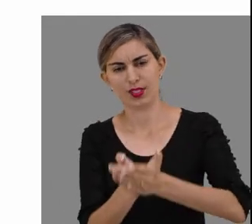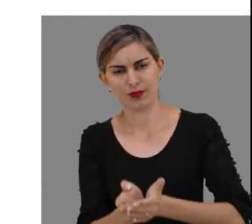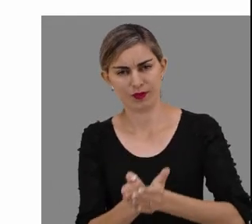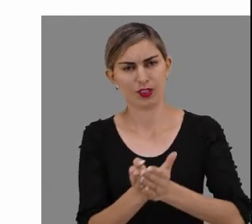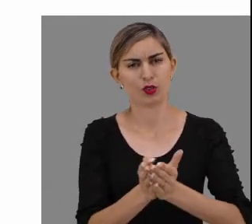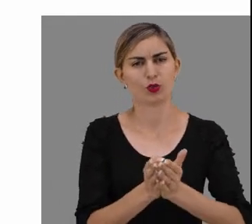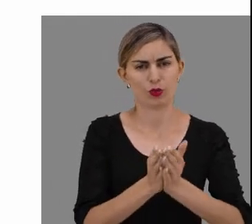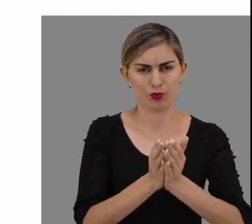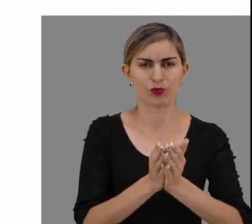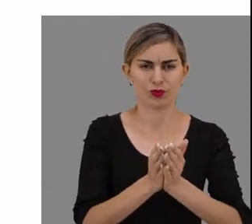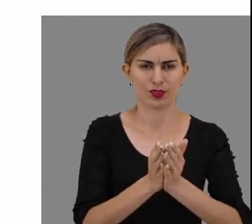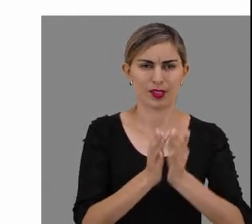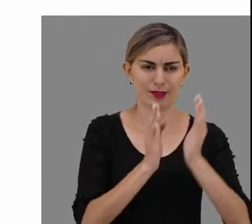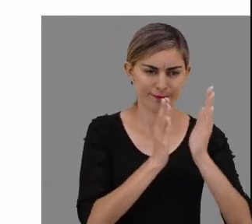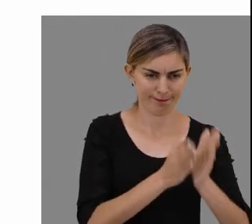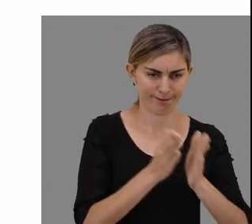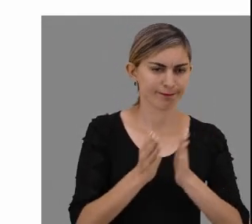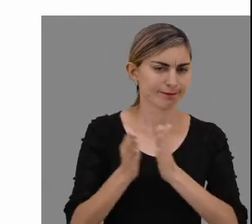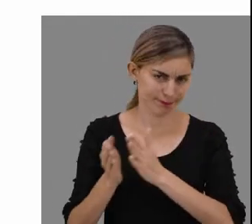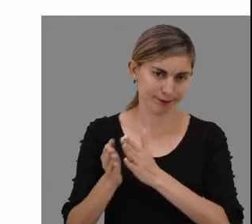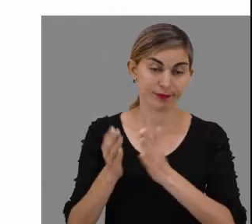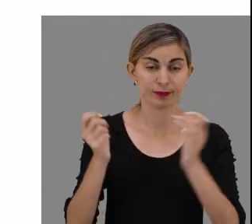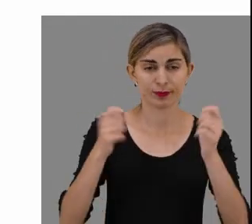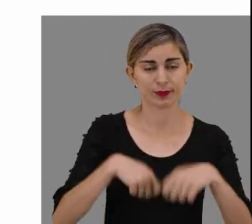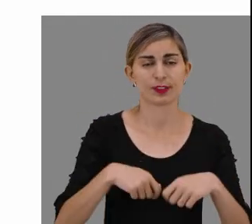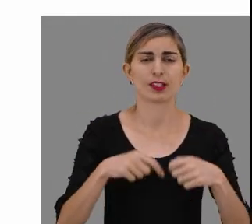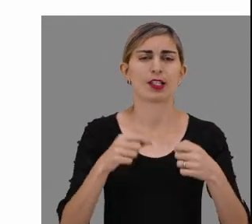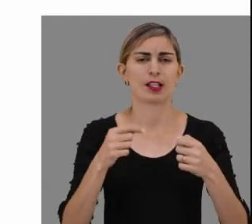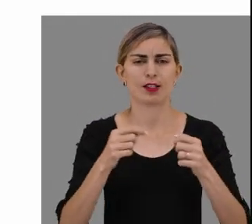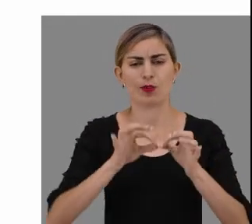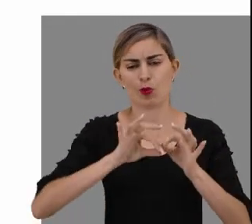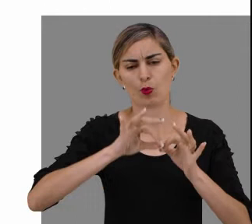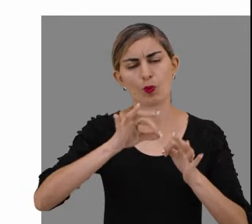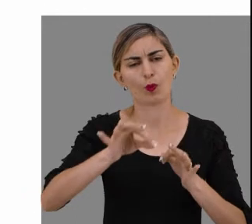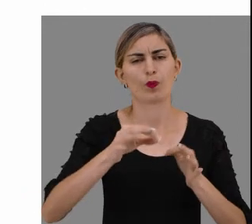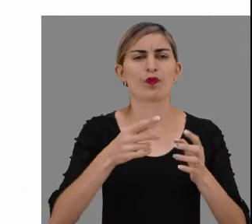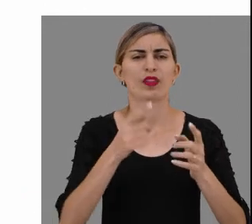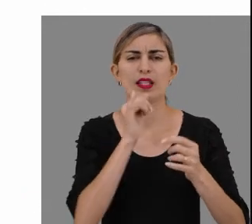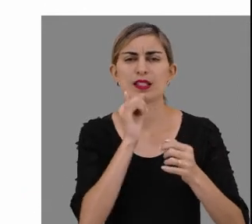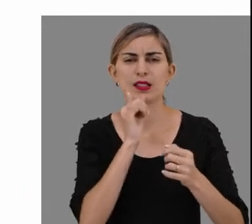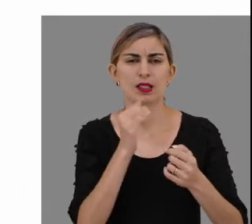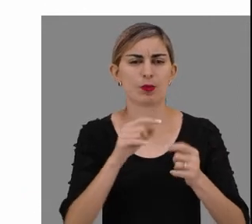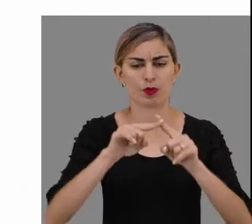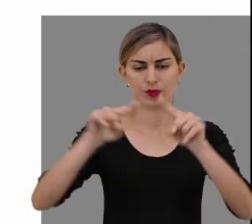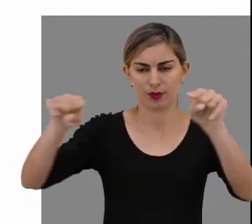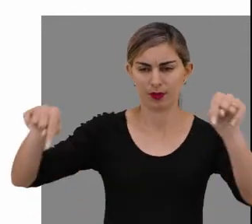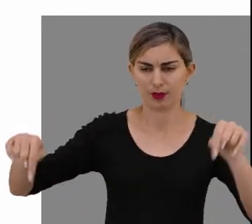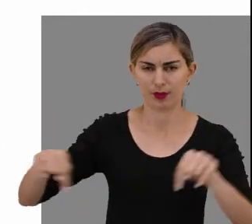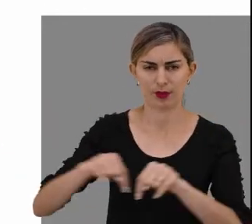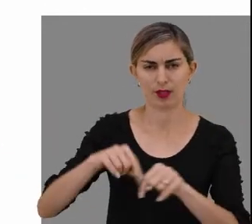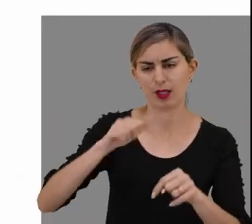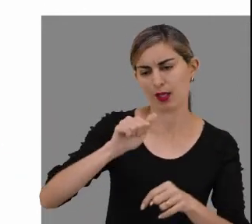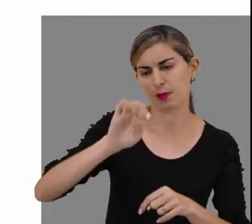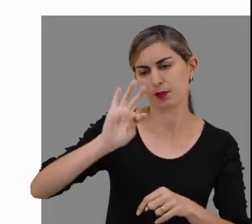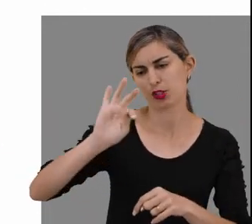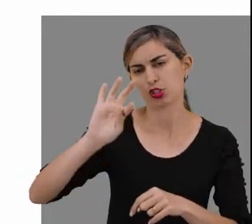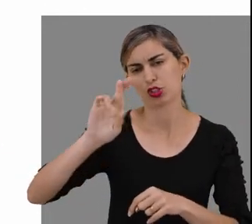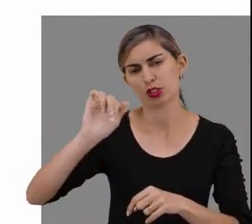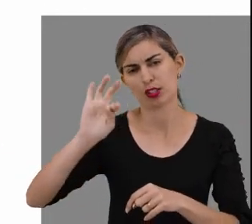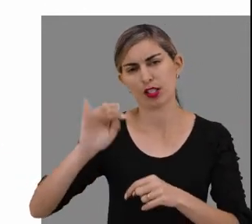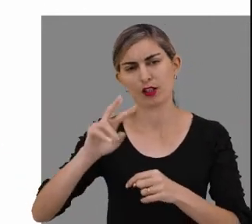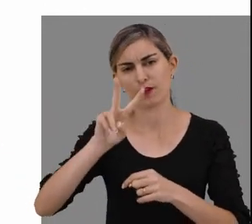e navio serão classes concretas que irão estender da classe